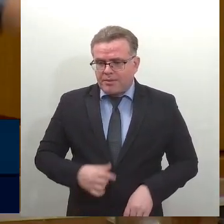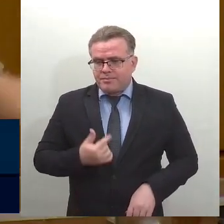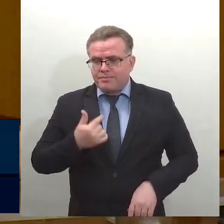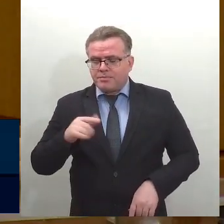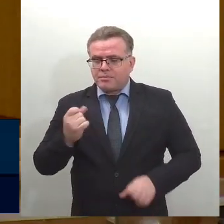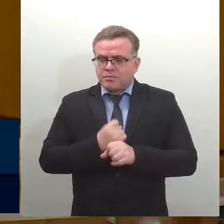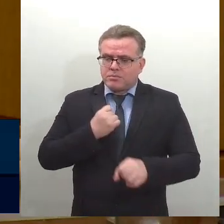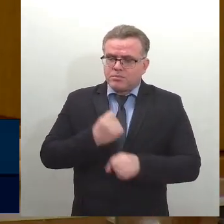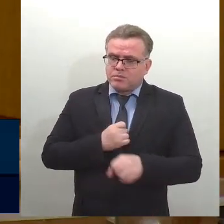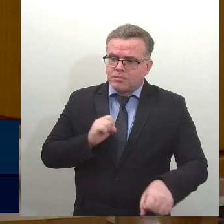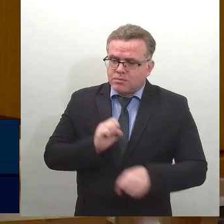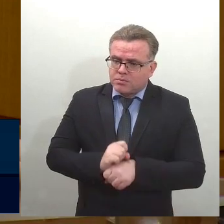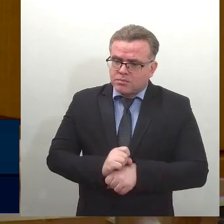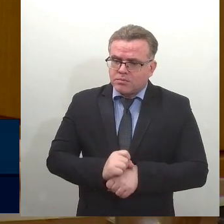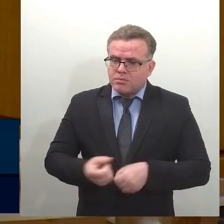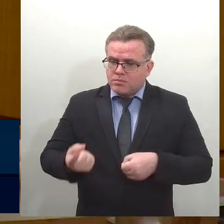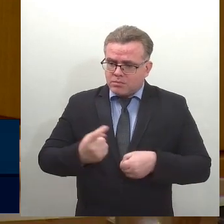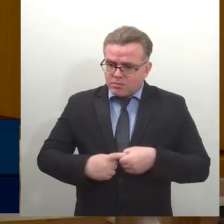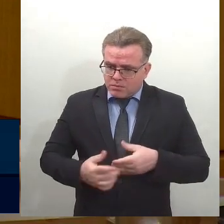vou mostrar aqui daqui a pouco,